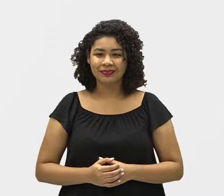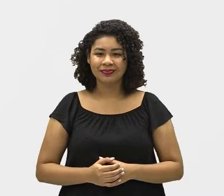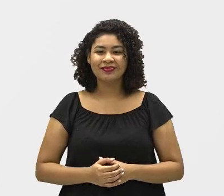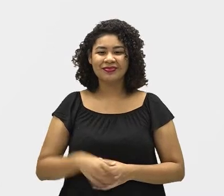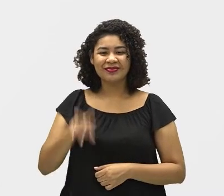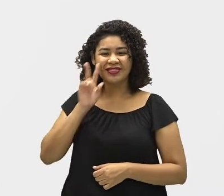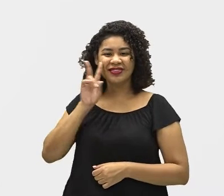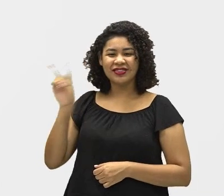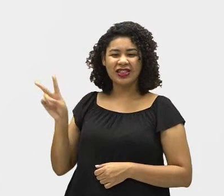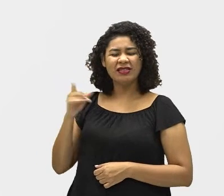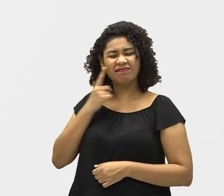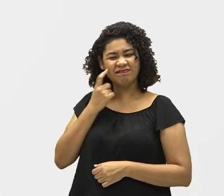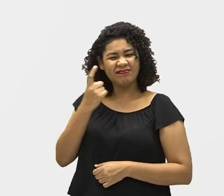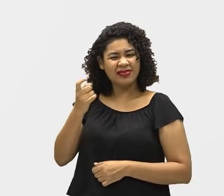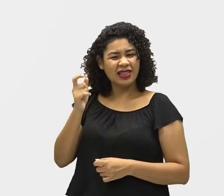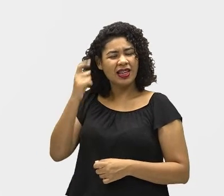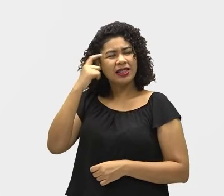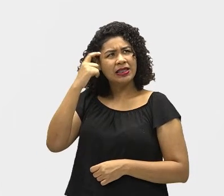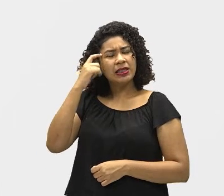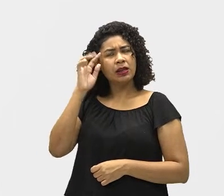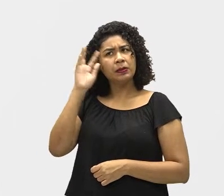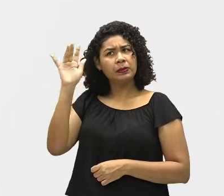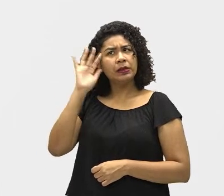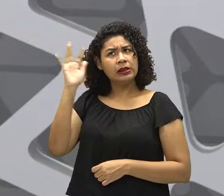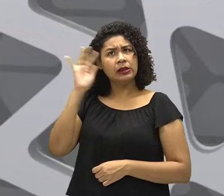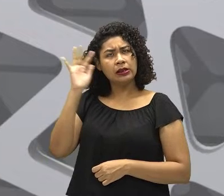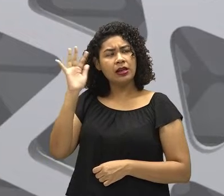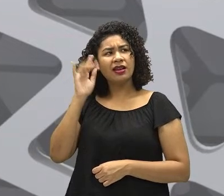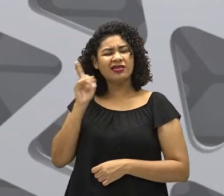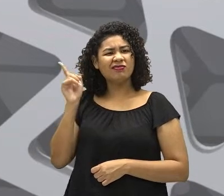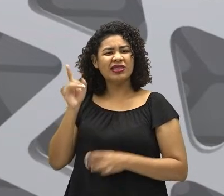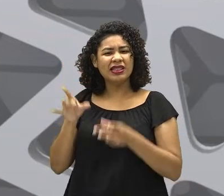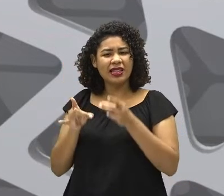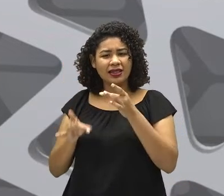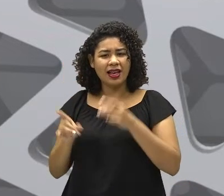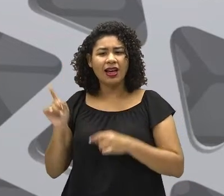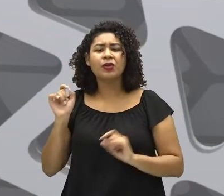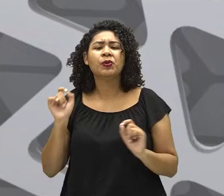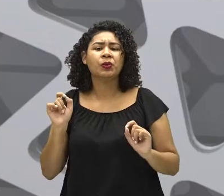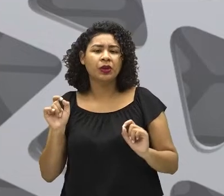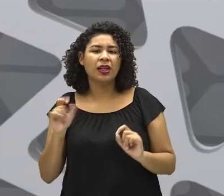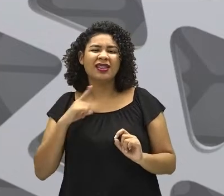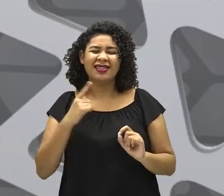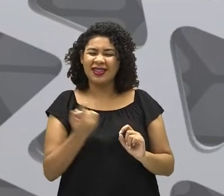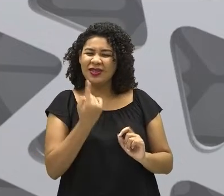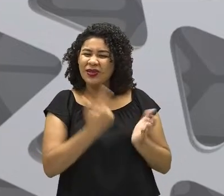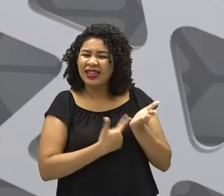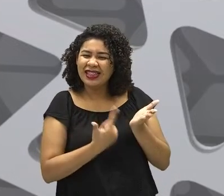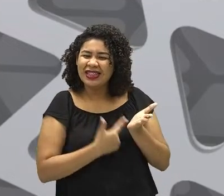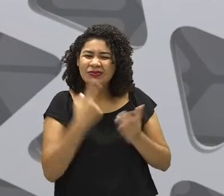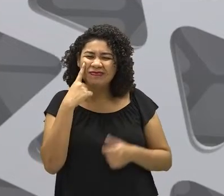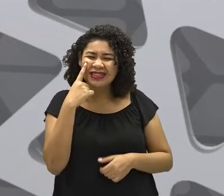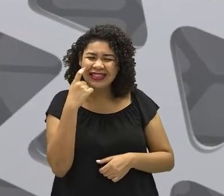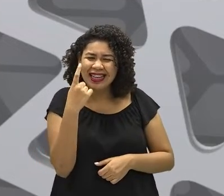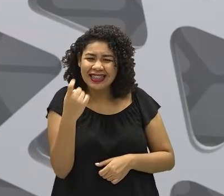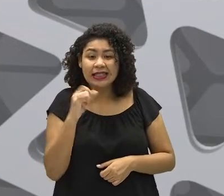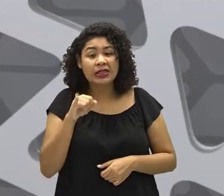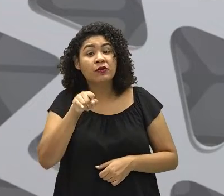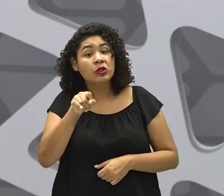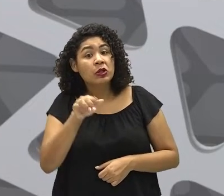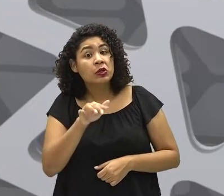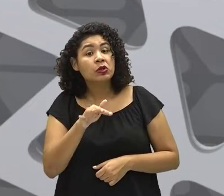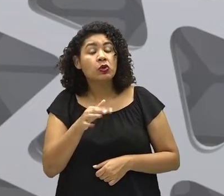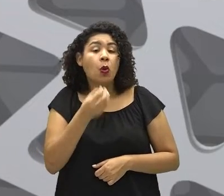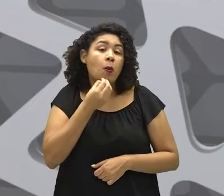interessante a gente pensar, né, nessa questão, porque tem um livro muito interessante, se um dia vocês tiverem a oportunidade